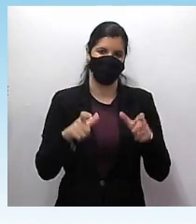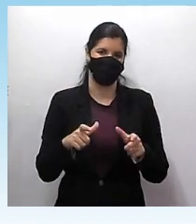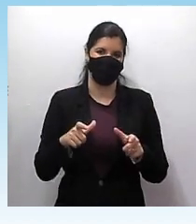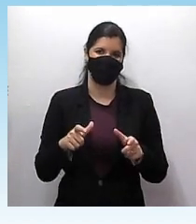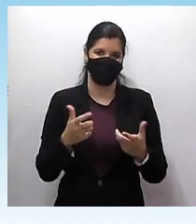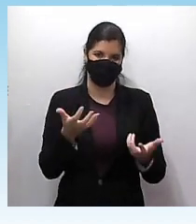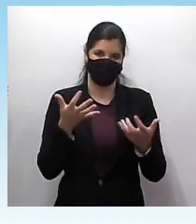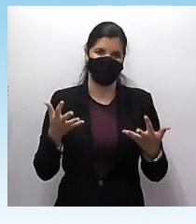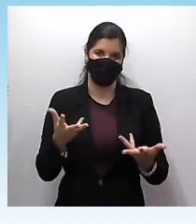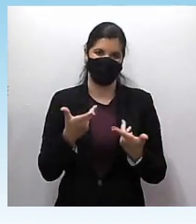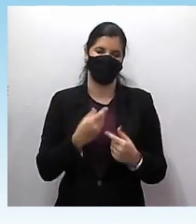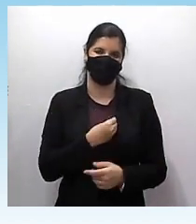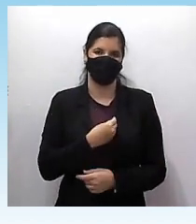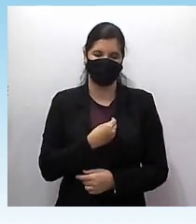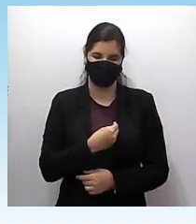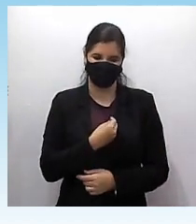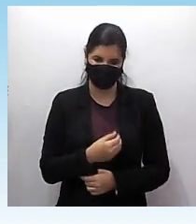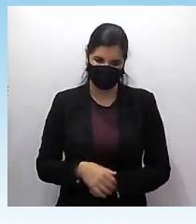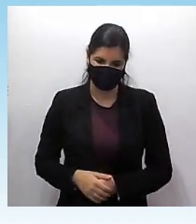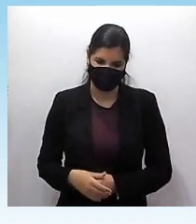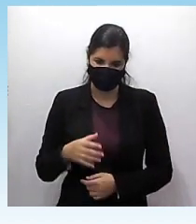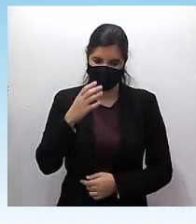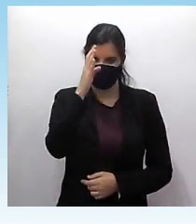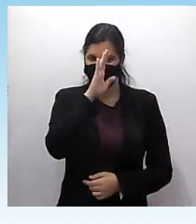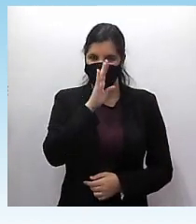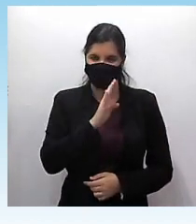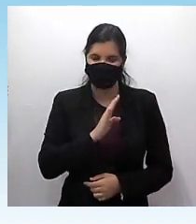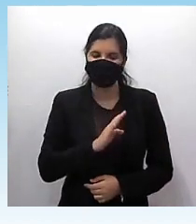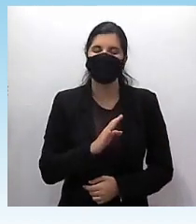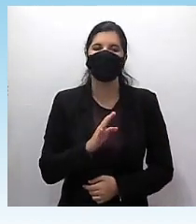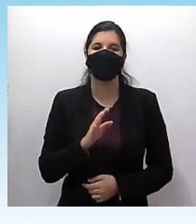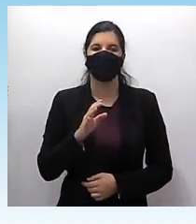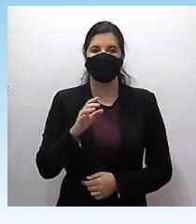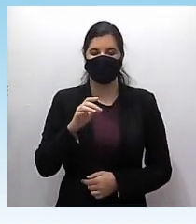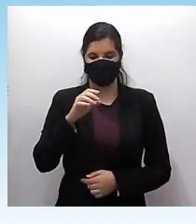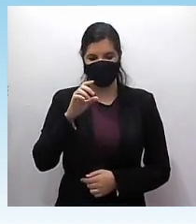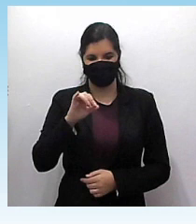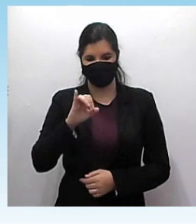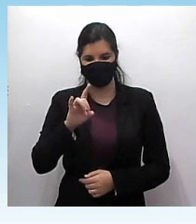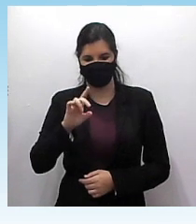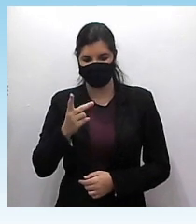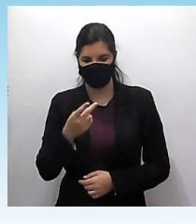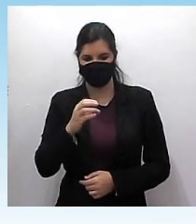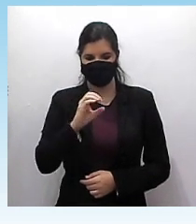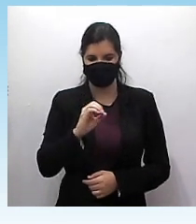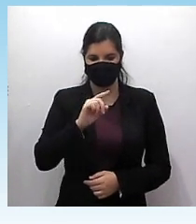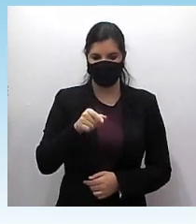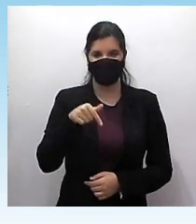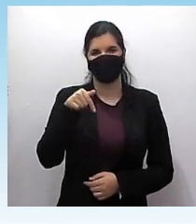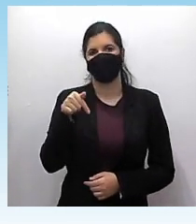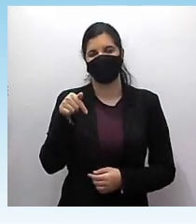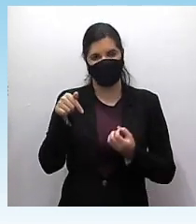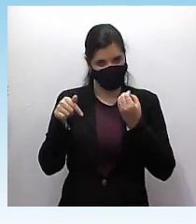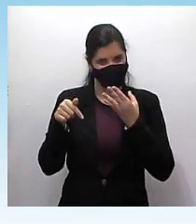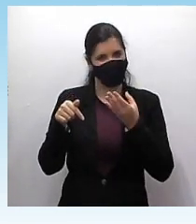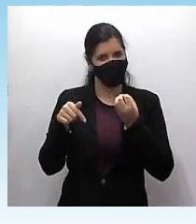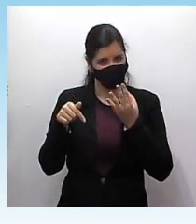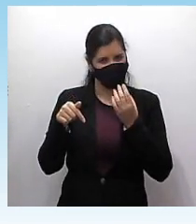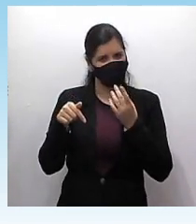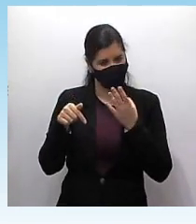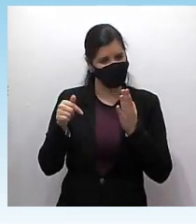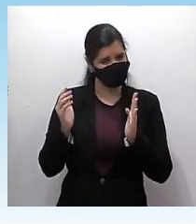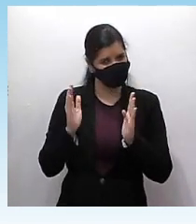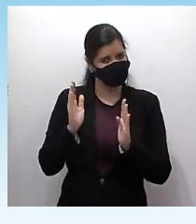Perceba o IDH da Noruega. O brasileiro, ele tem o IDH ali, ó, 0,7 é IDH bom, entre regular